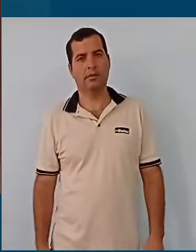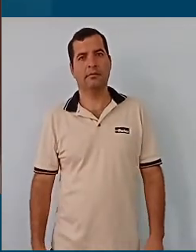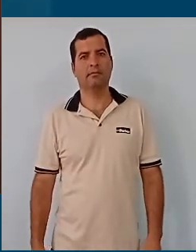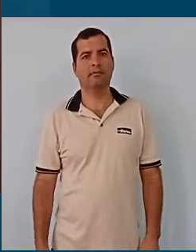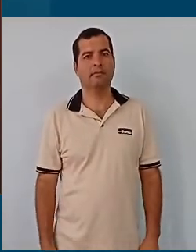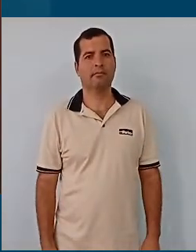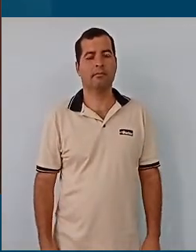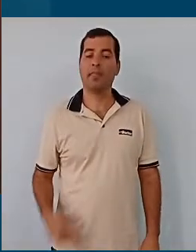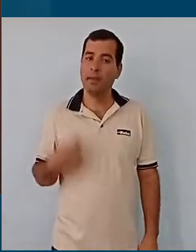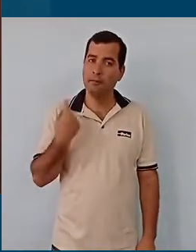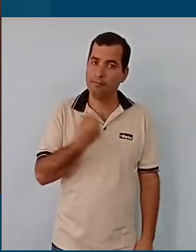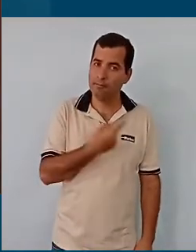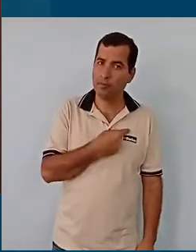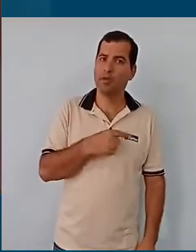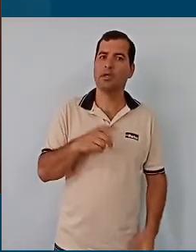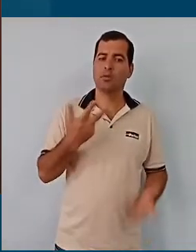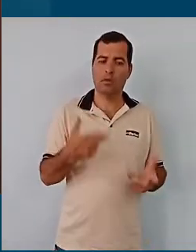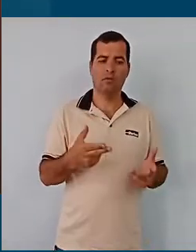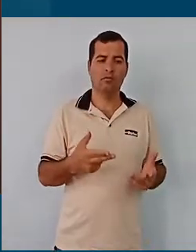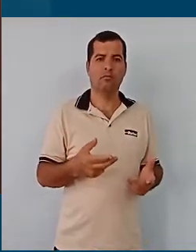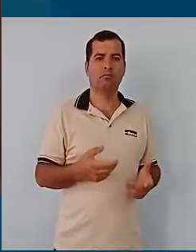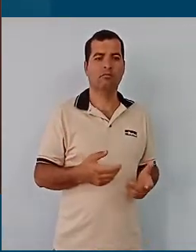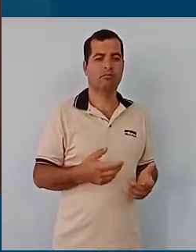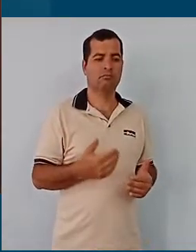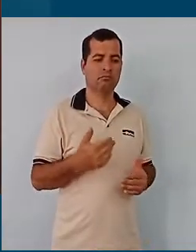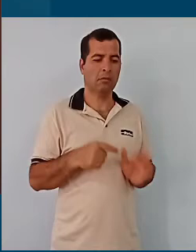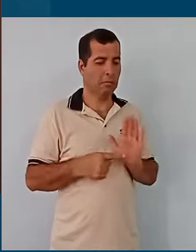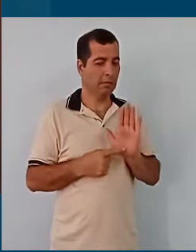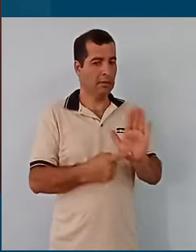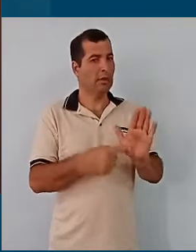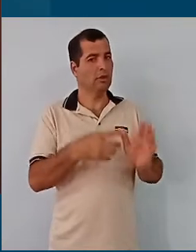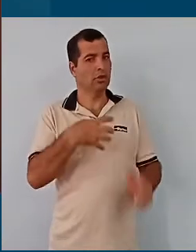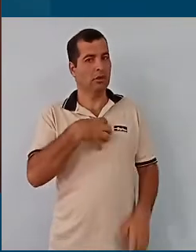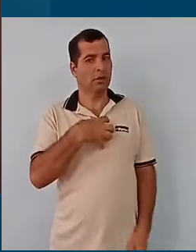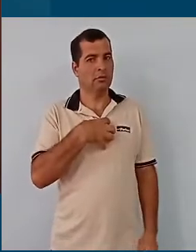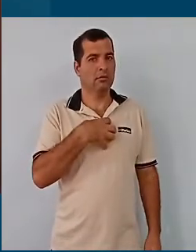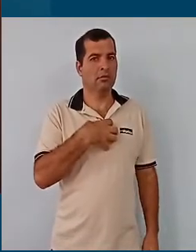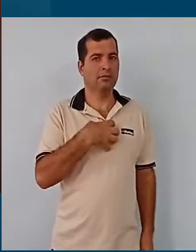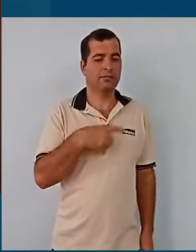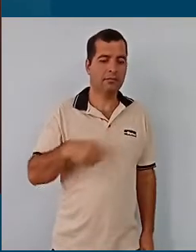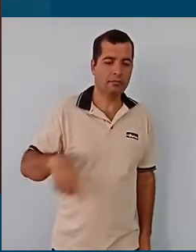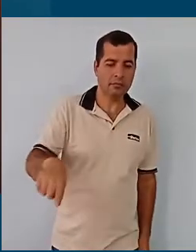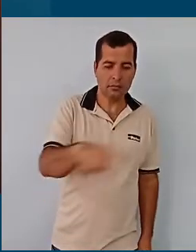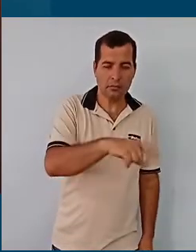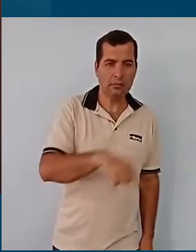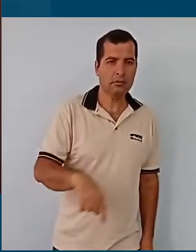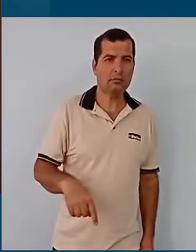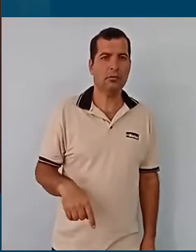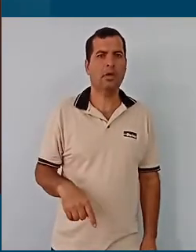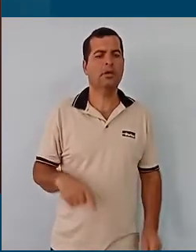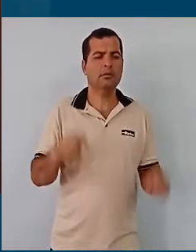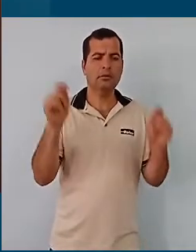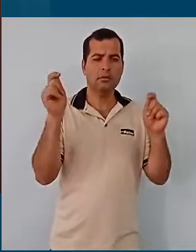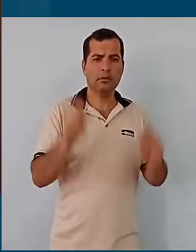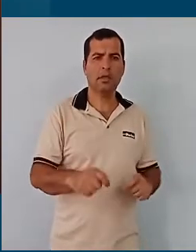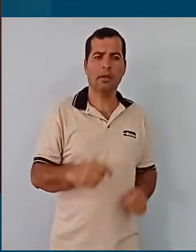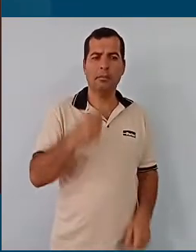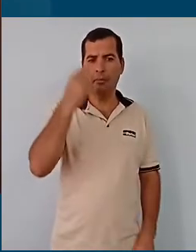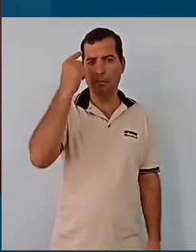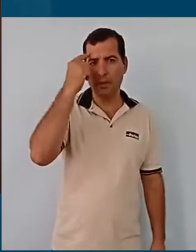nós estamos formando, nós precisamos apresentar de uma forma tal que a gente não iniba a sua capacidade de